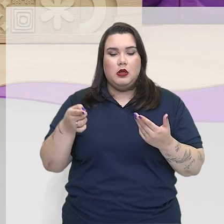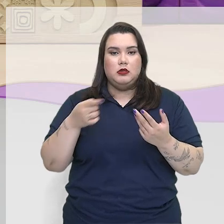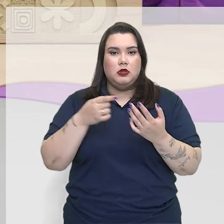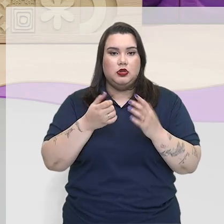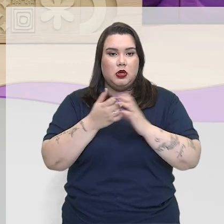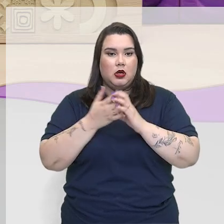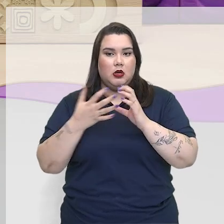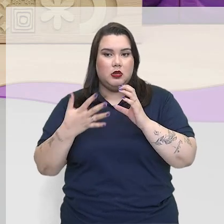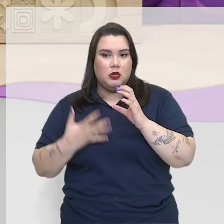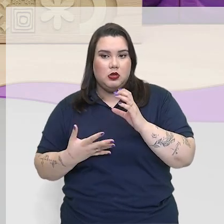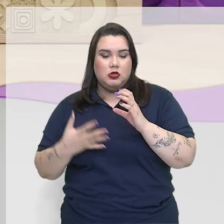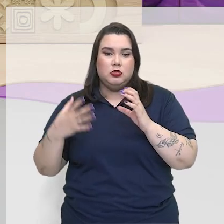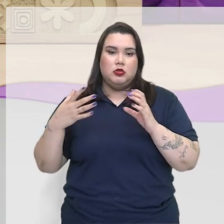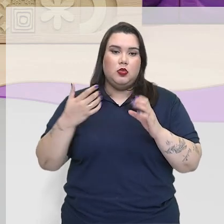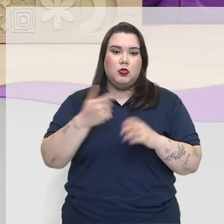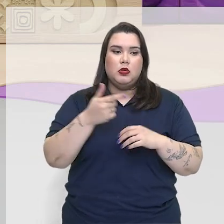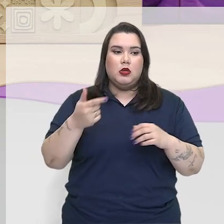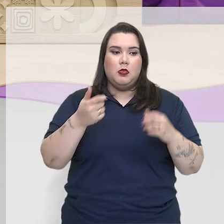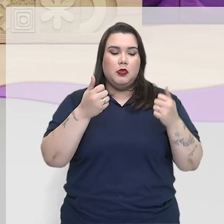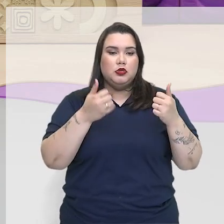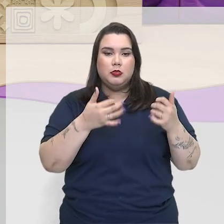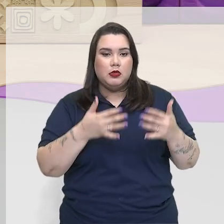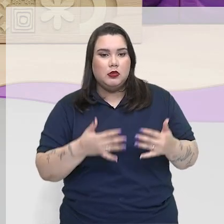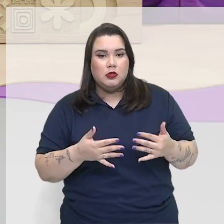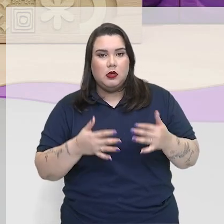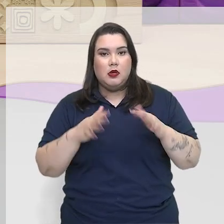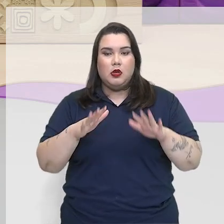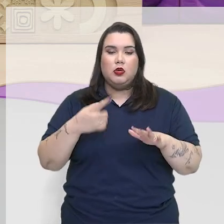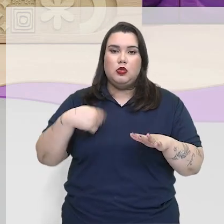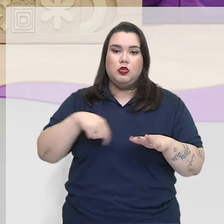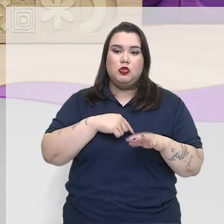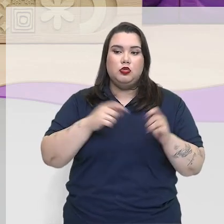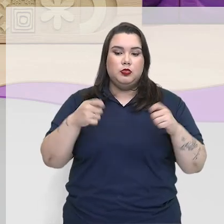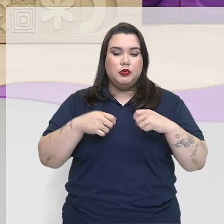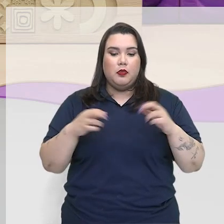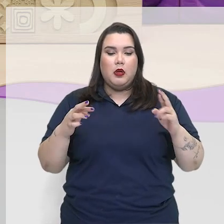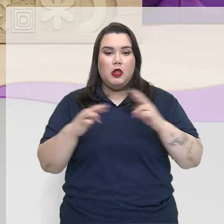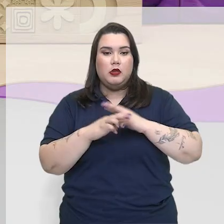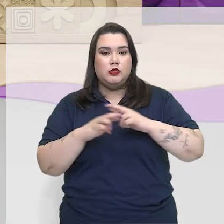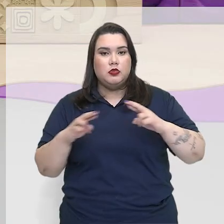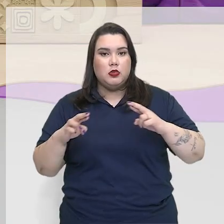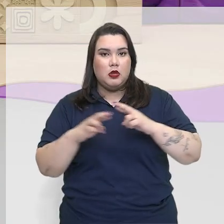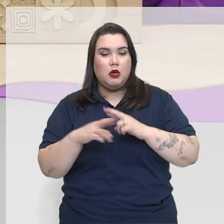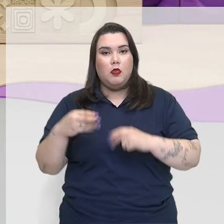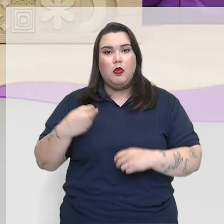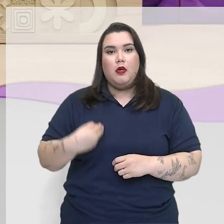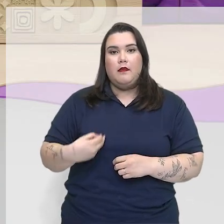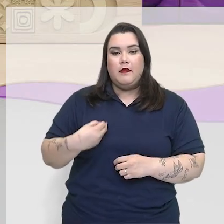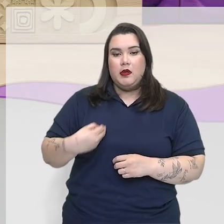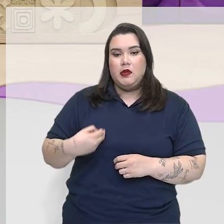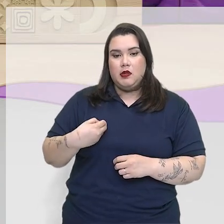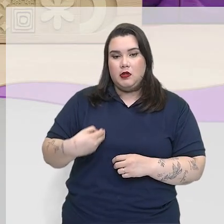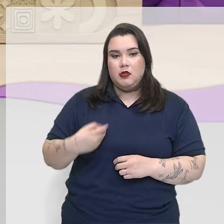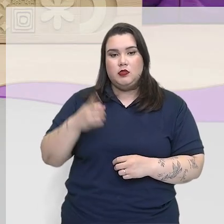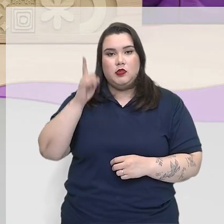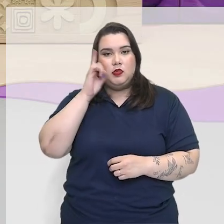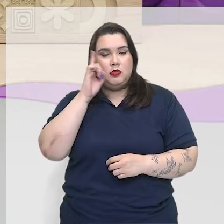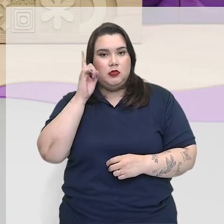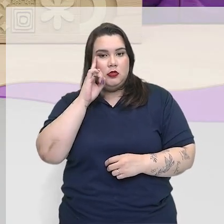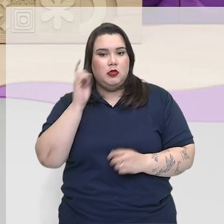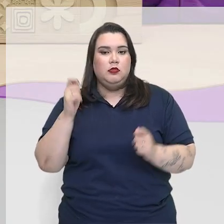entes geométricos, porque não tem uma definição. Nós temos ideias, ideias ligadas, e nós